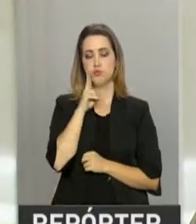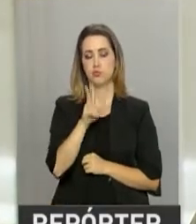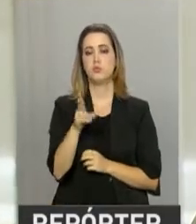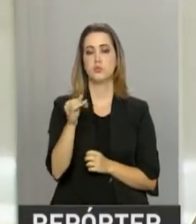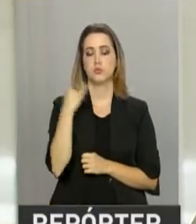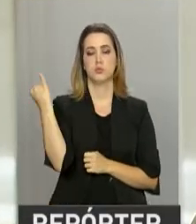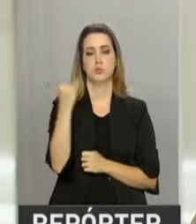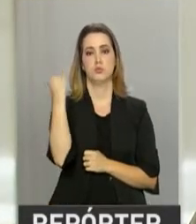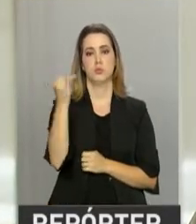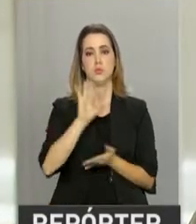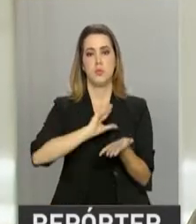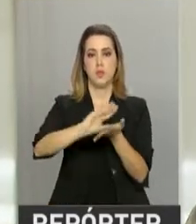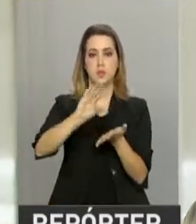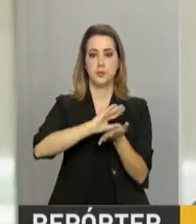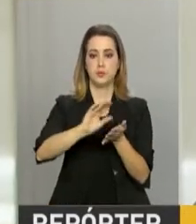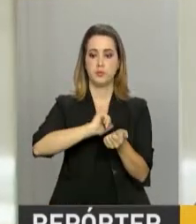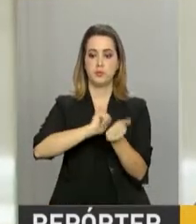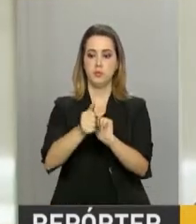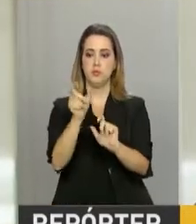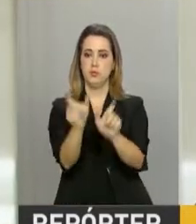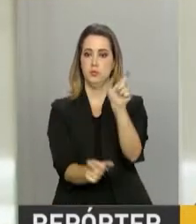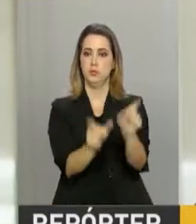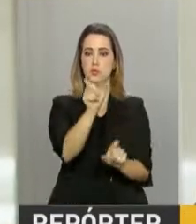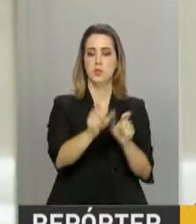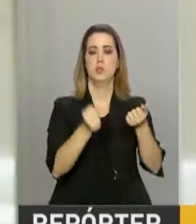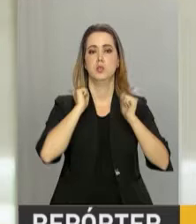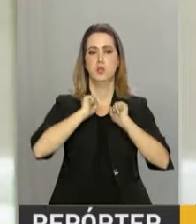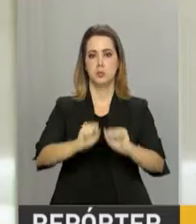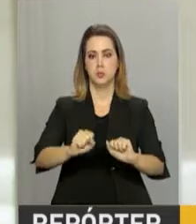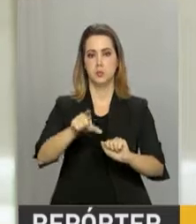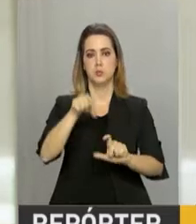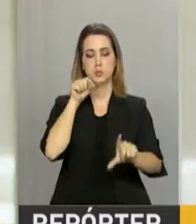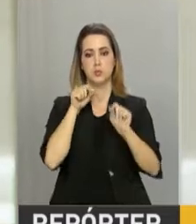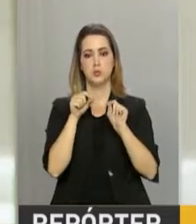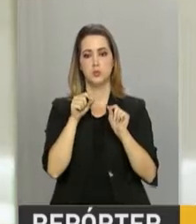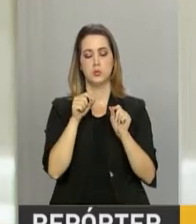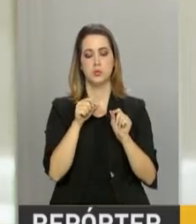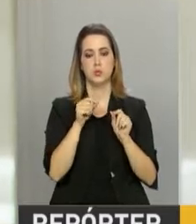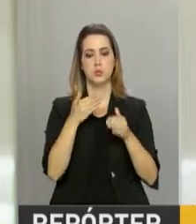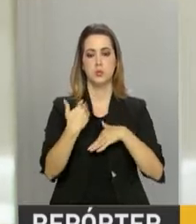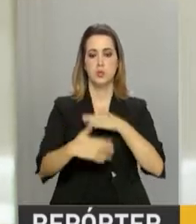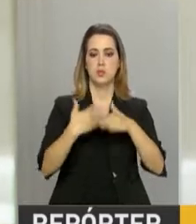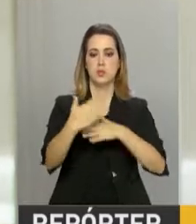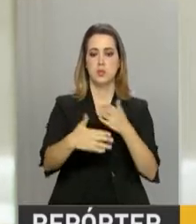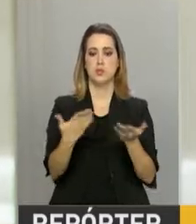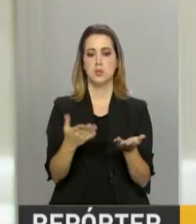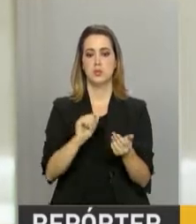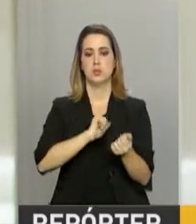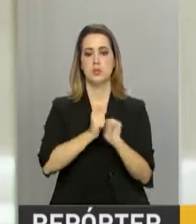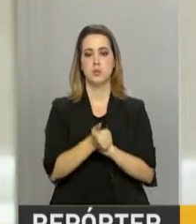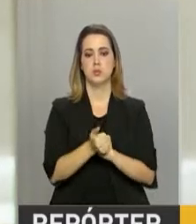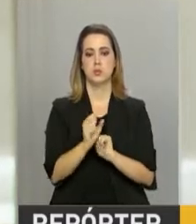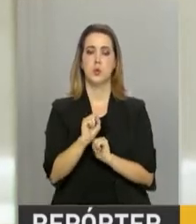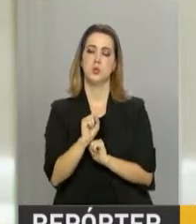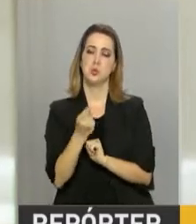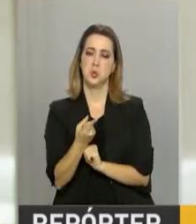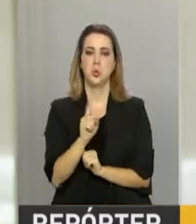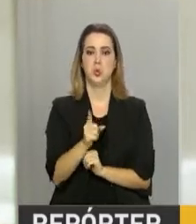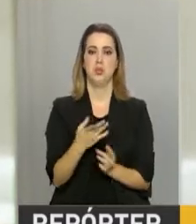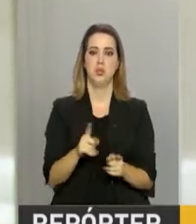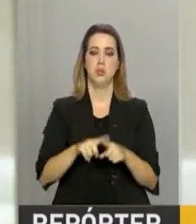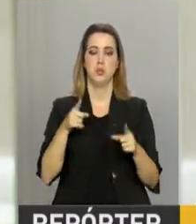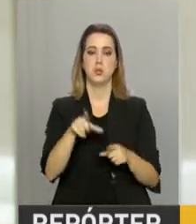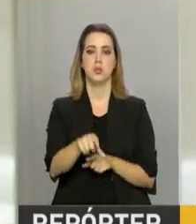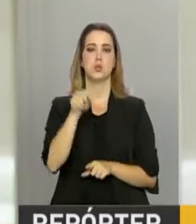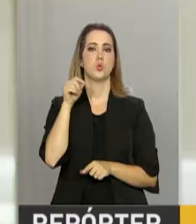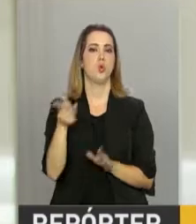sim, investir nesses atletas para que ele possa fazer essa opção, né? Se manter na carreira esportiva ou não. Mas aí isso é